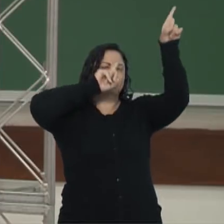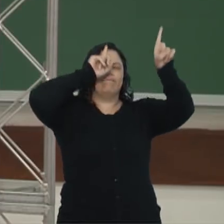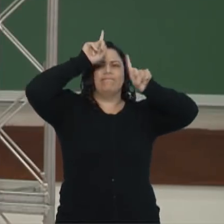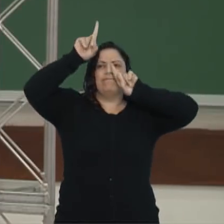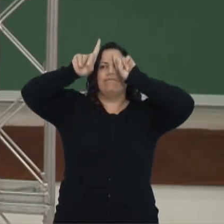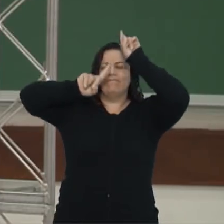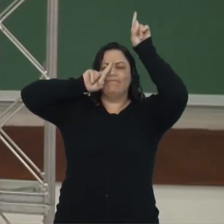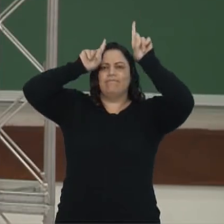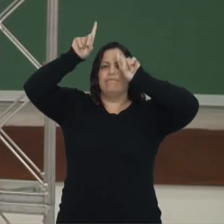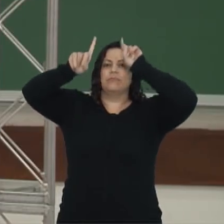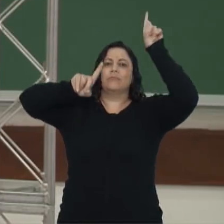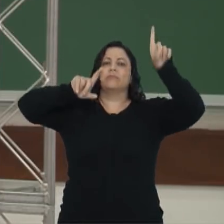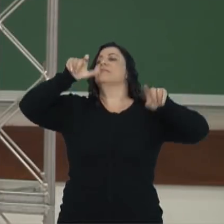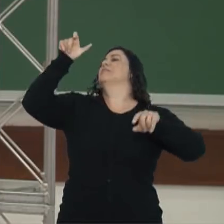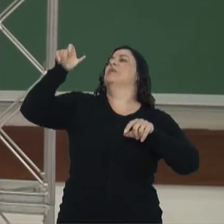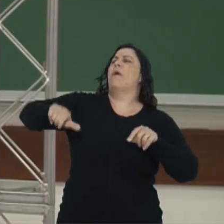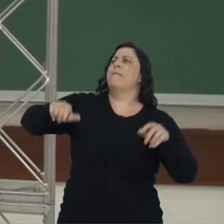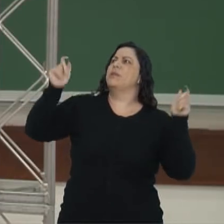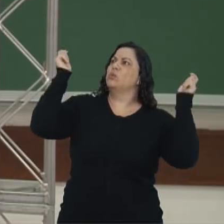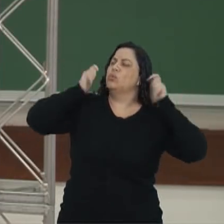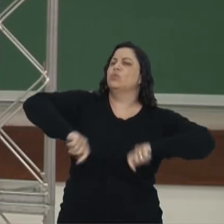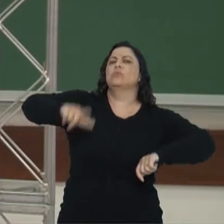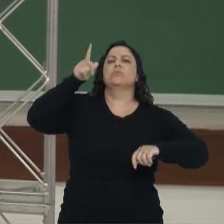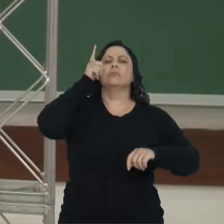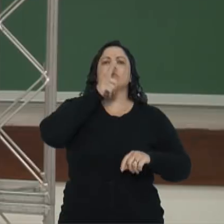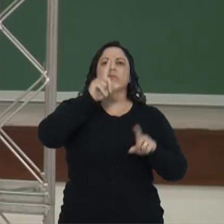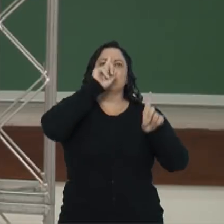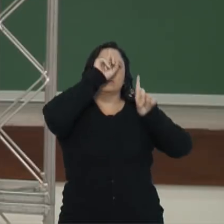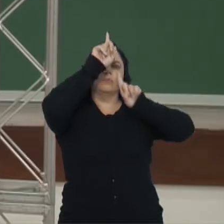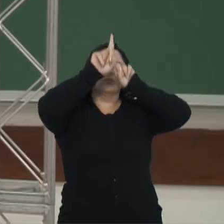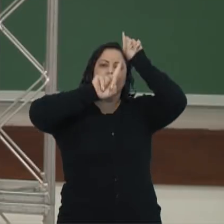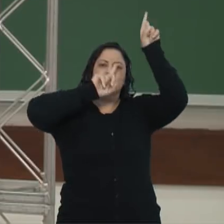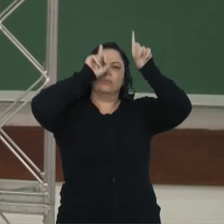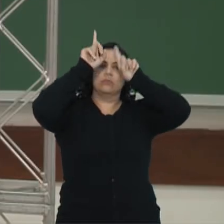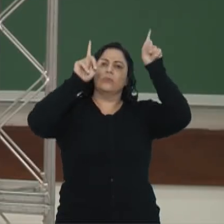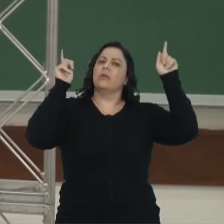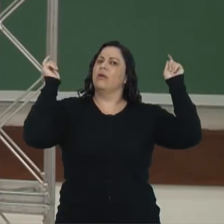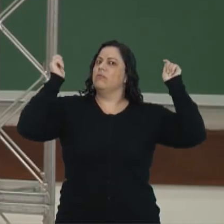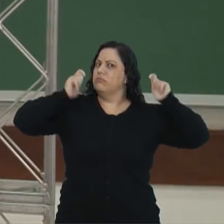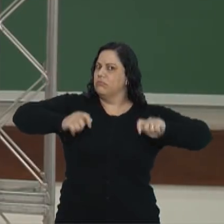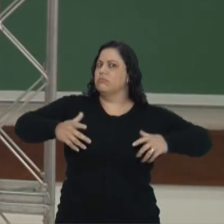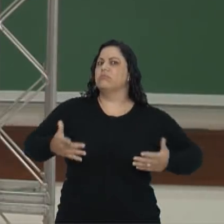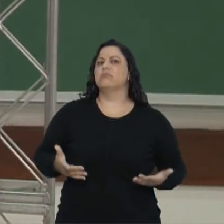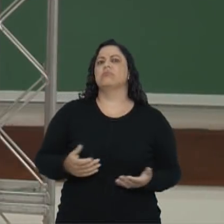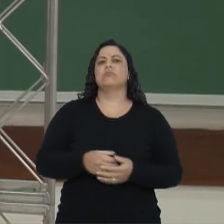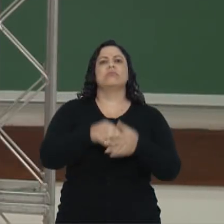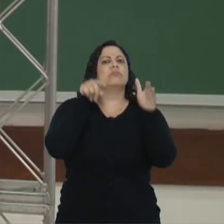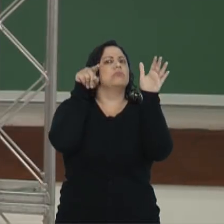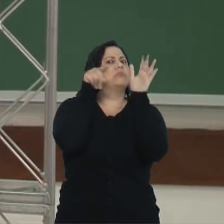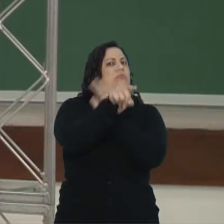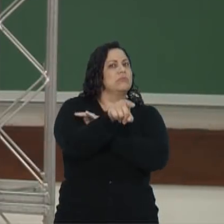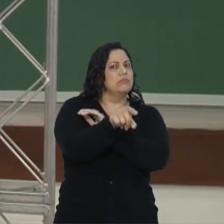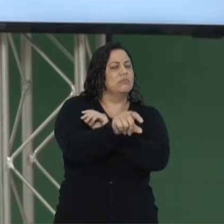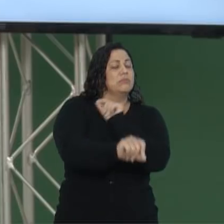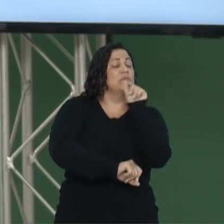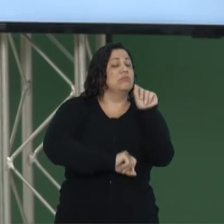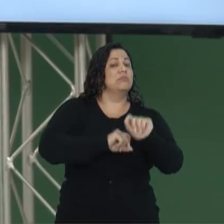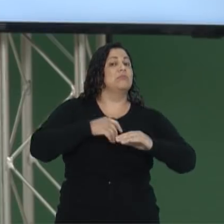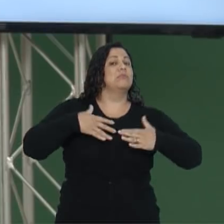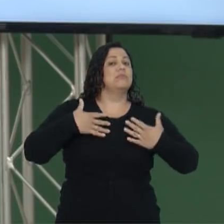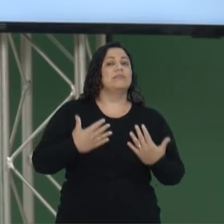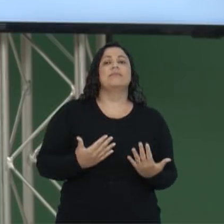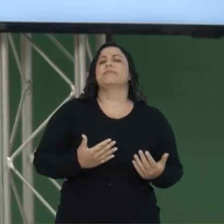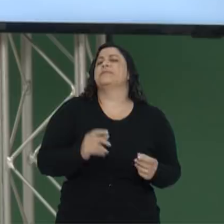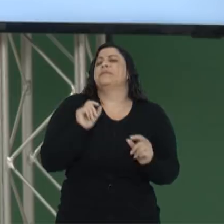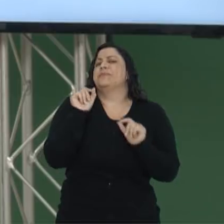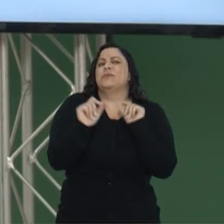pessoa que consegue imaginar, ela cria, né? Ela pode criar. Então, aí a primeira pergunta que a professora está trazendo é: o que